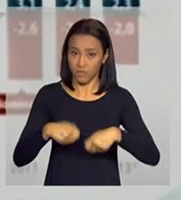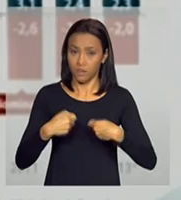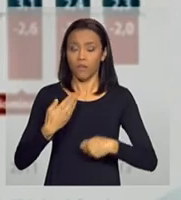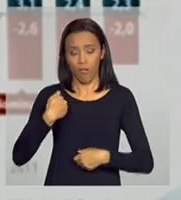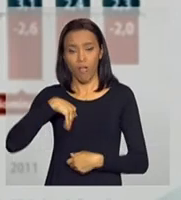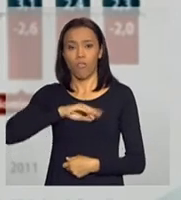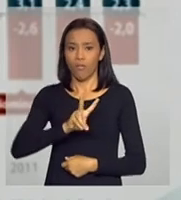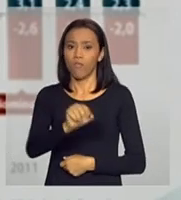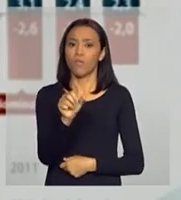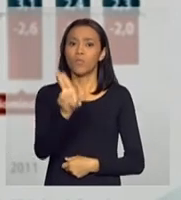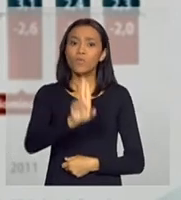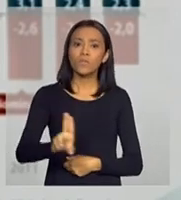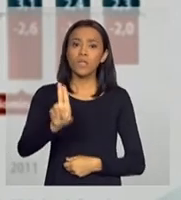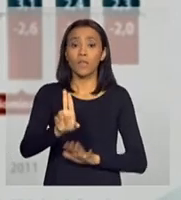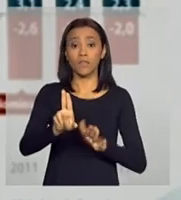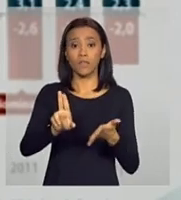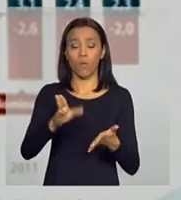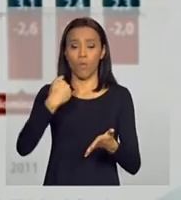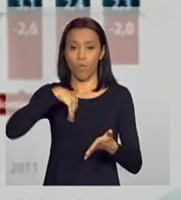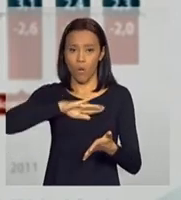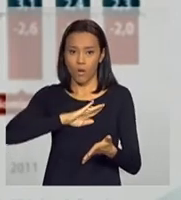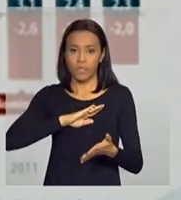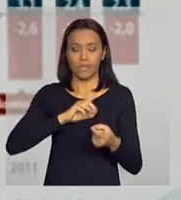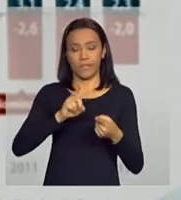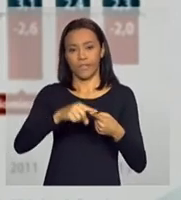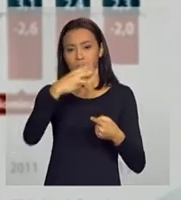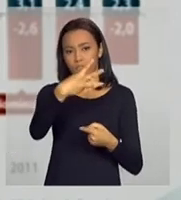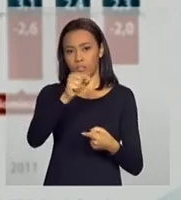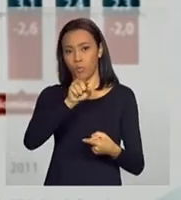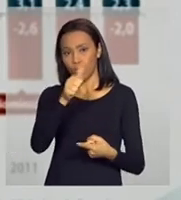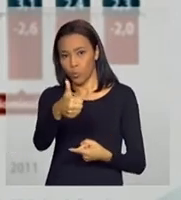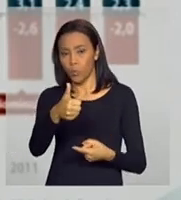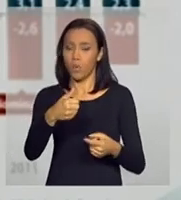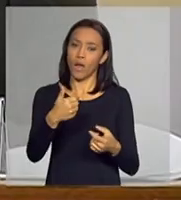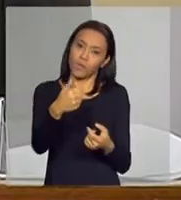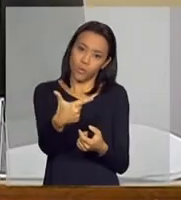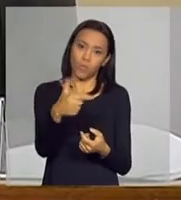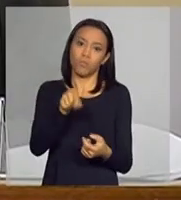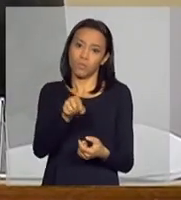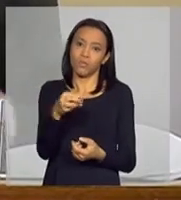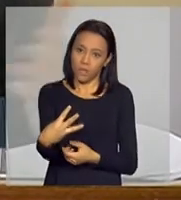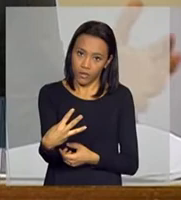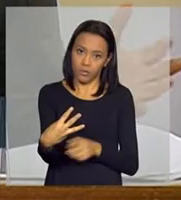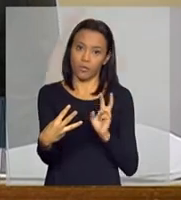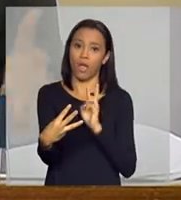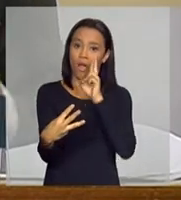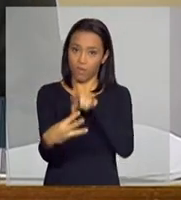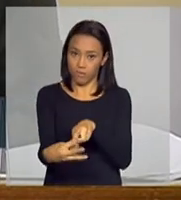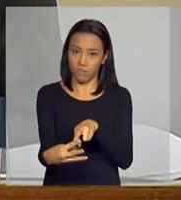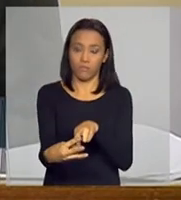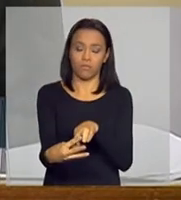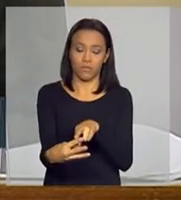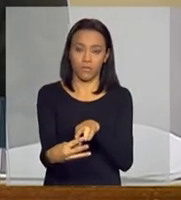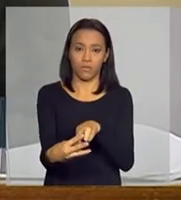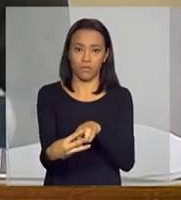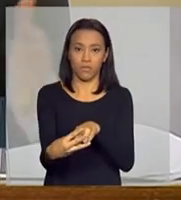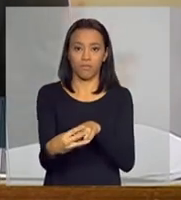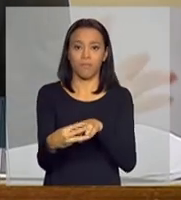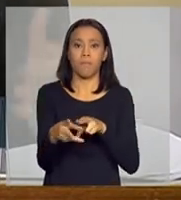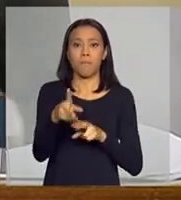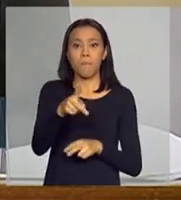utilizaremos A então nós poderíamos ter de 3.1 a 2.3 O resultado é